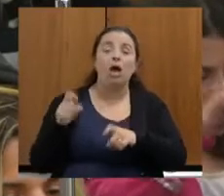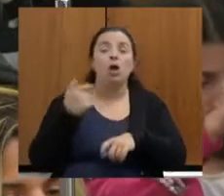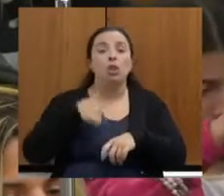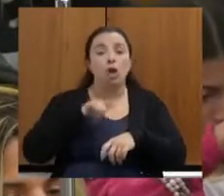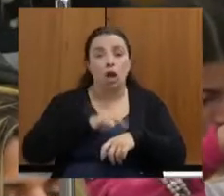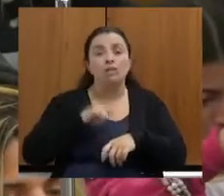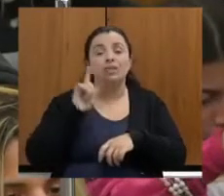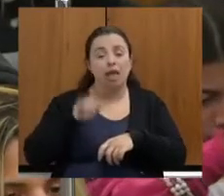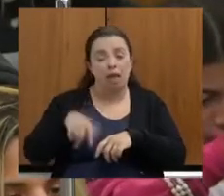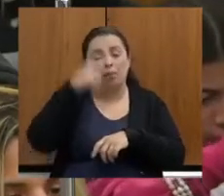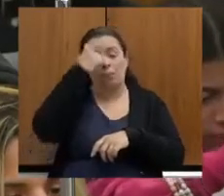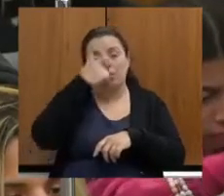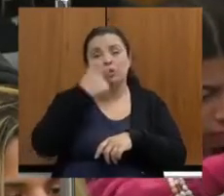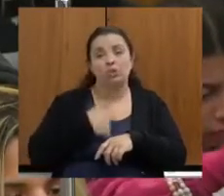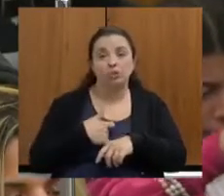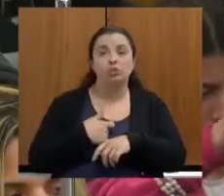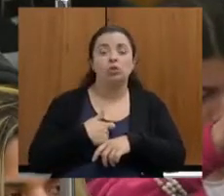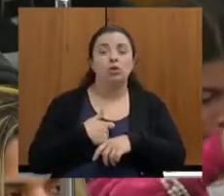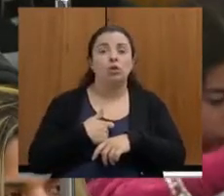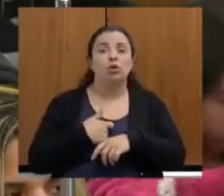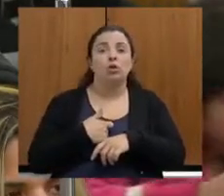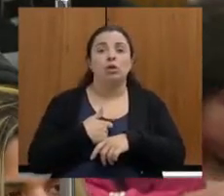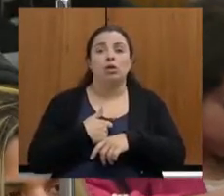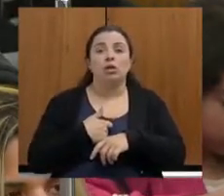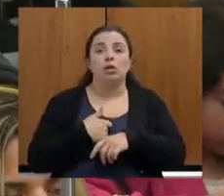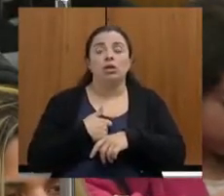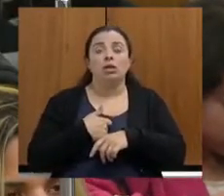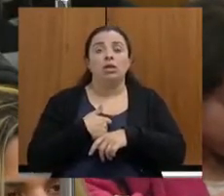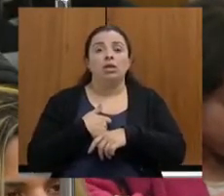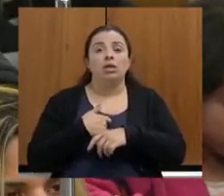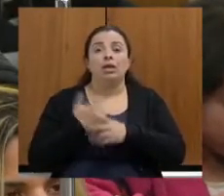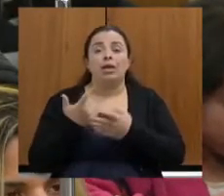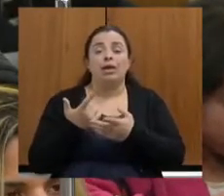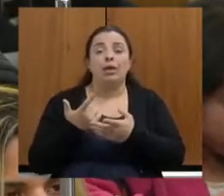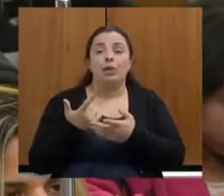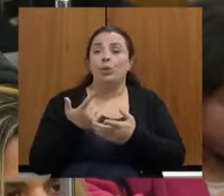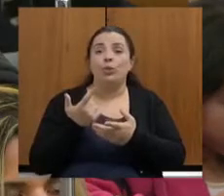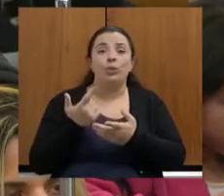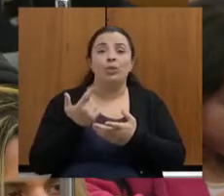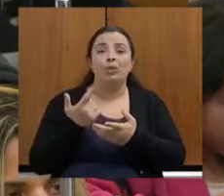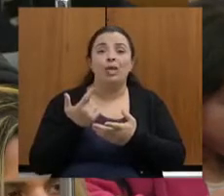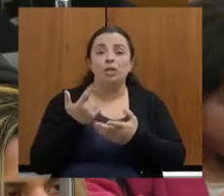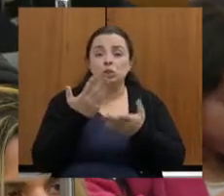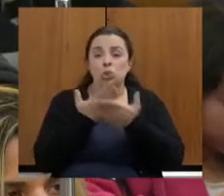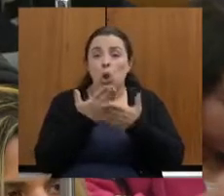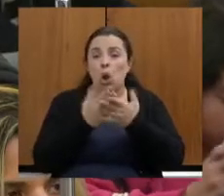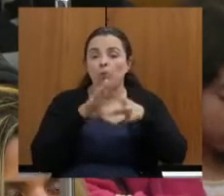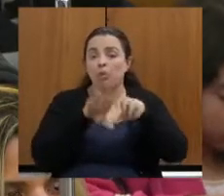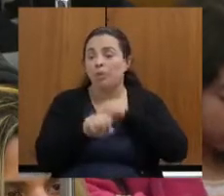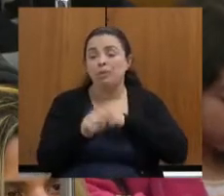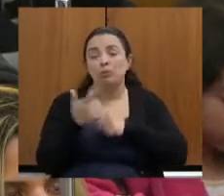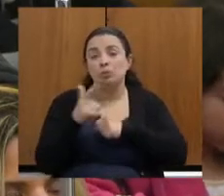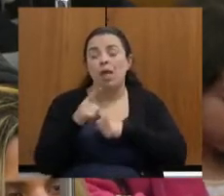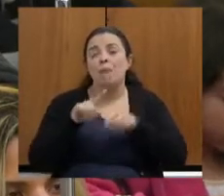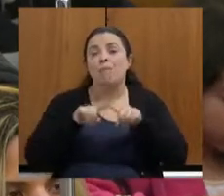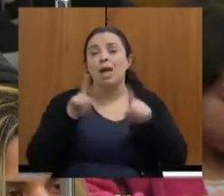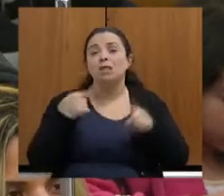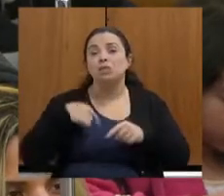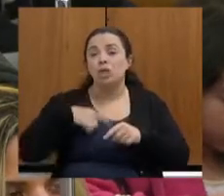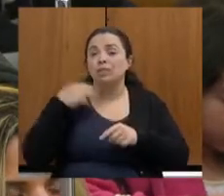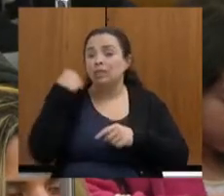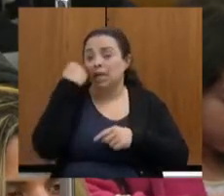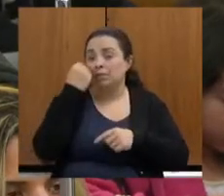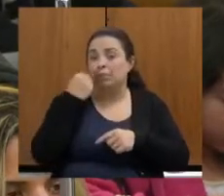pessoas que muitas vezes não tem não tem uns estudos mas nós temos conhecimento